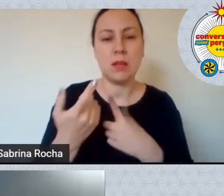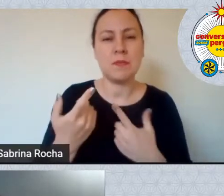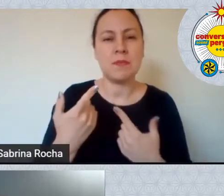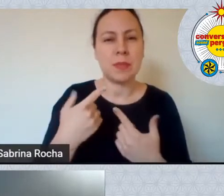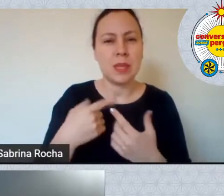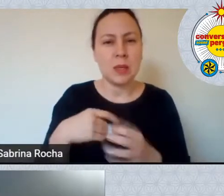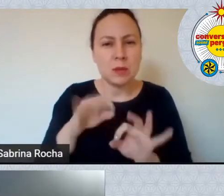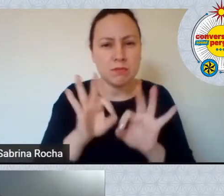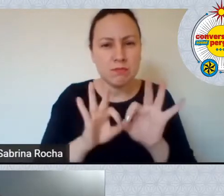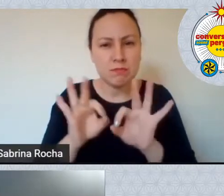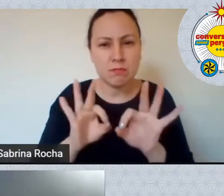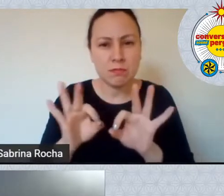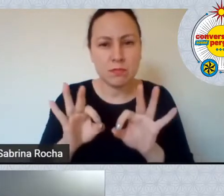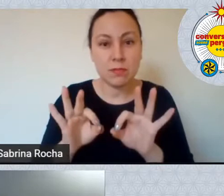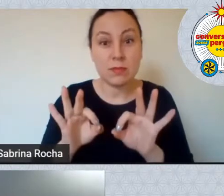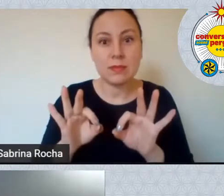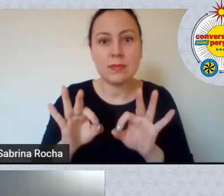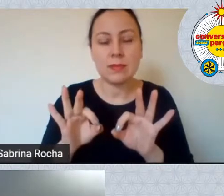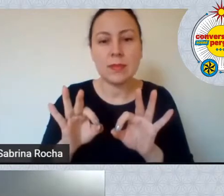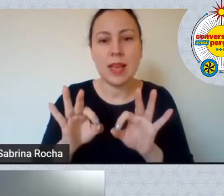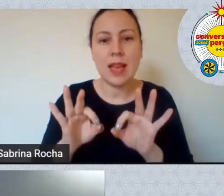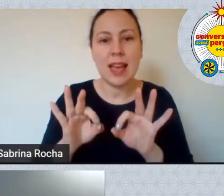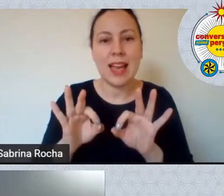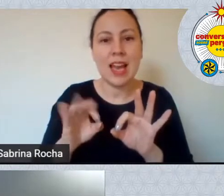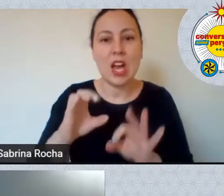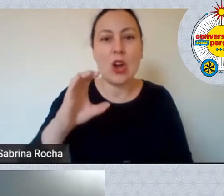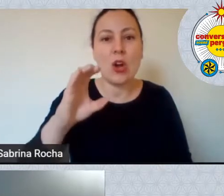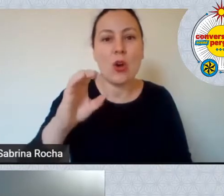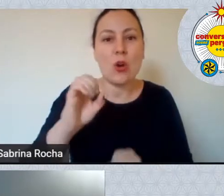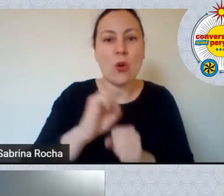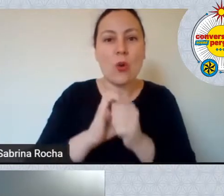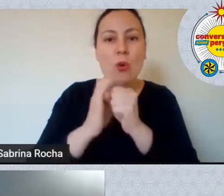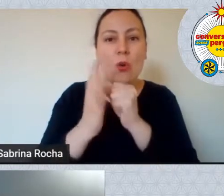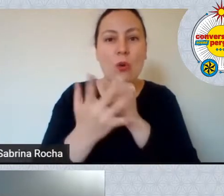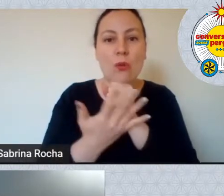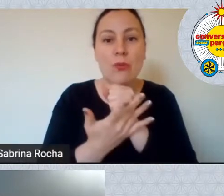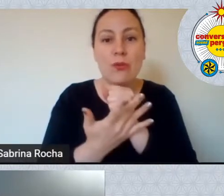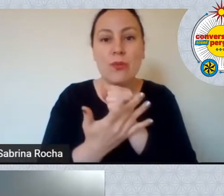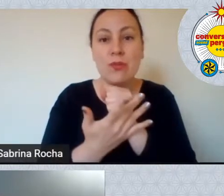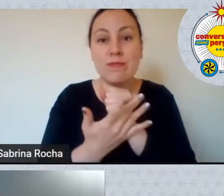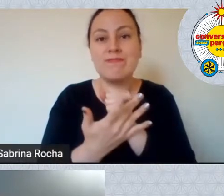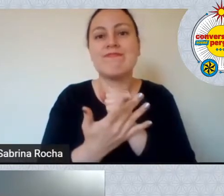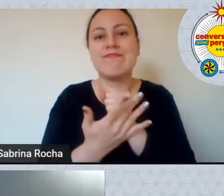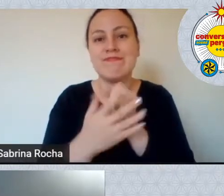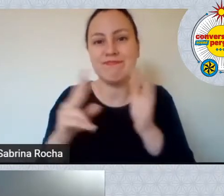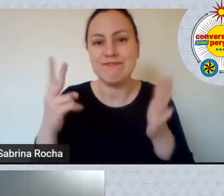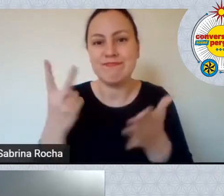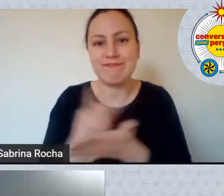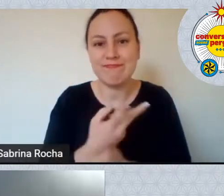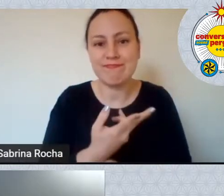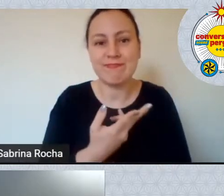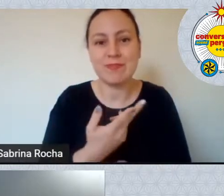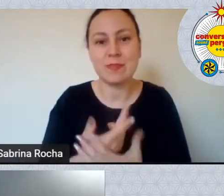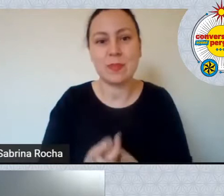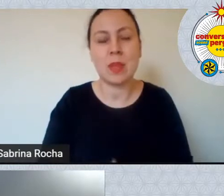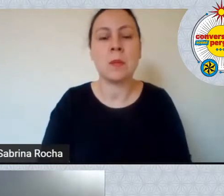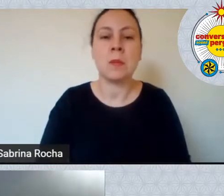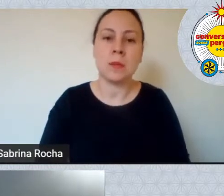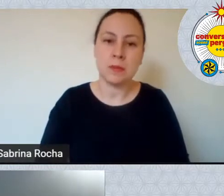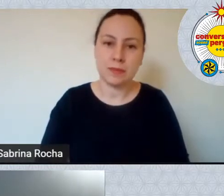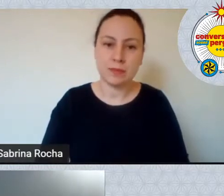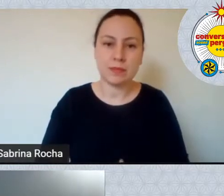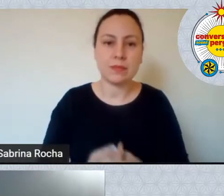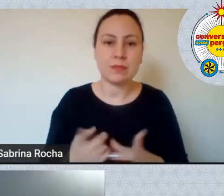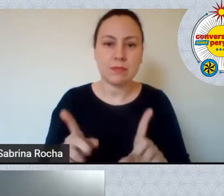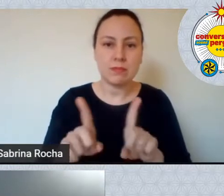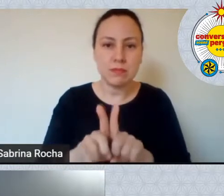fomos atravessados pela Covid. Então, são duas variáveis, são duas injunções